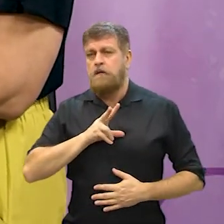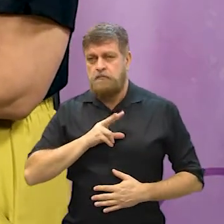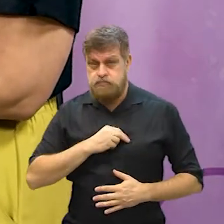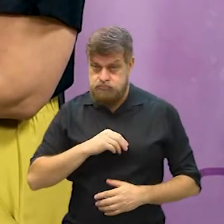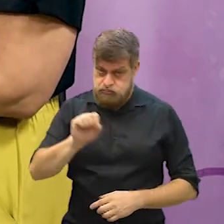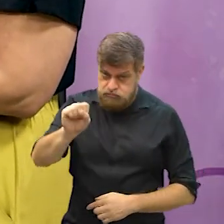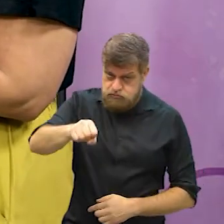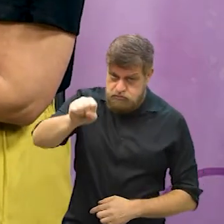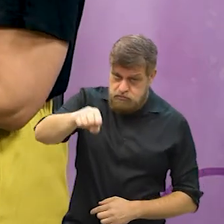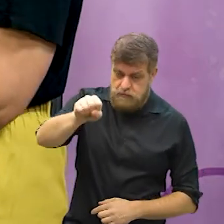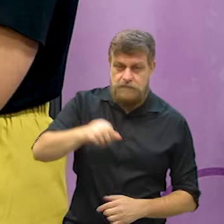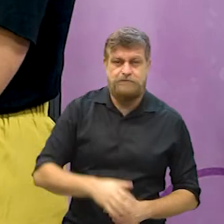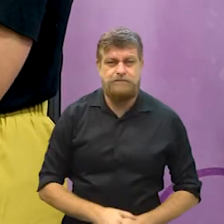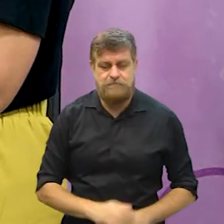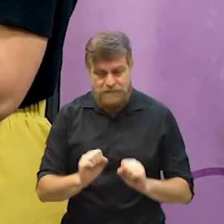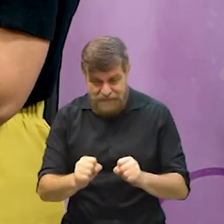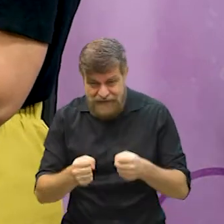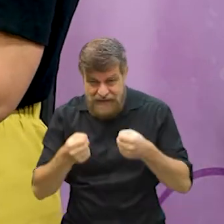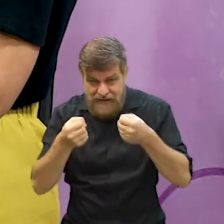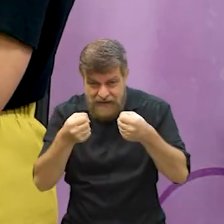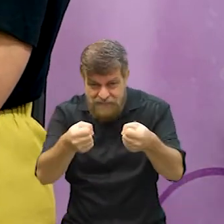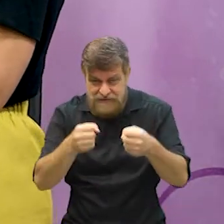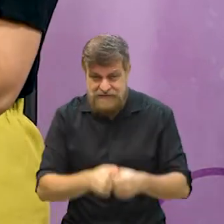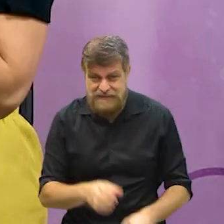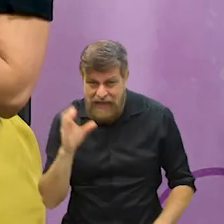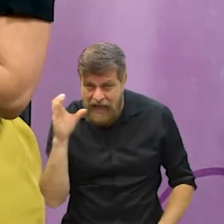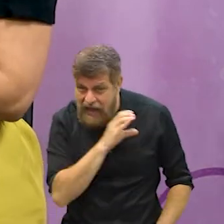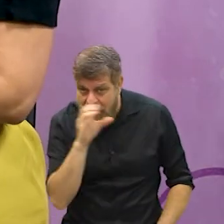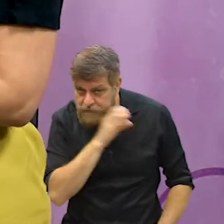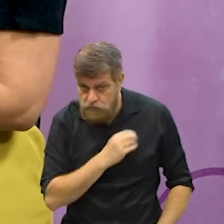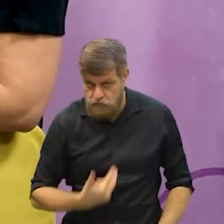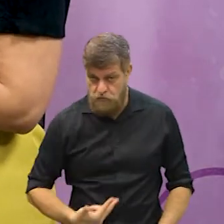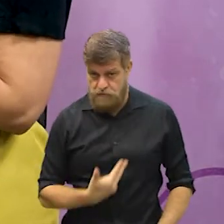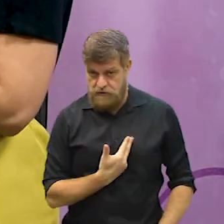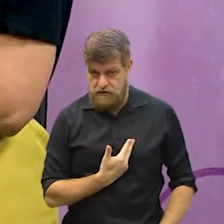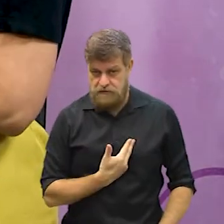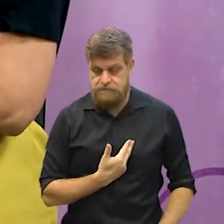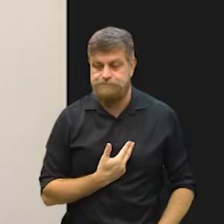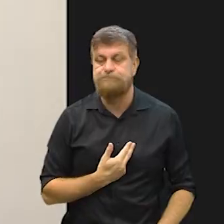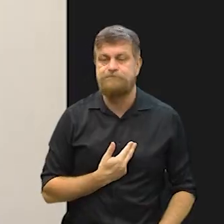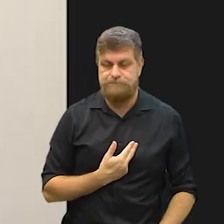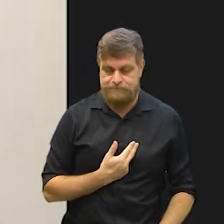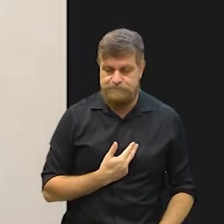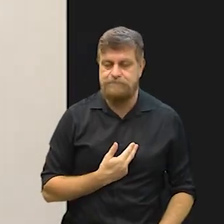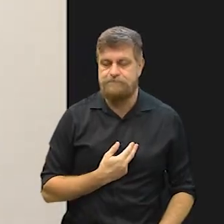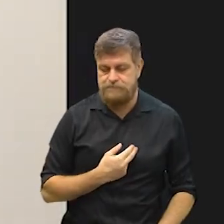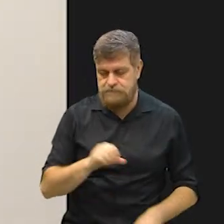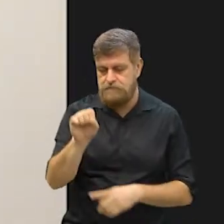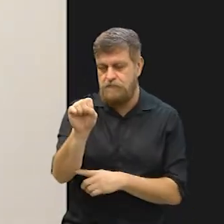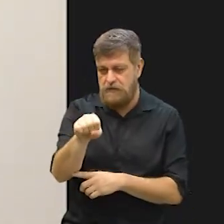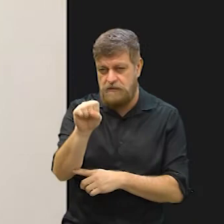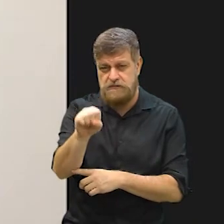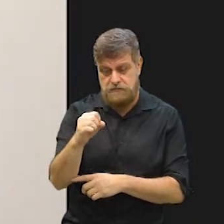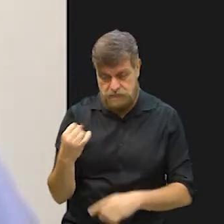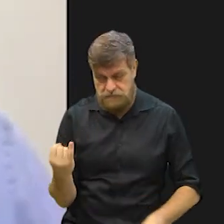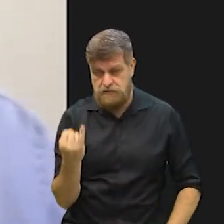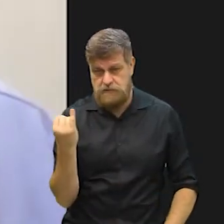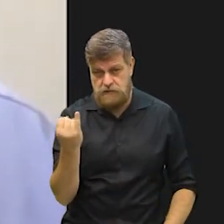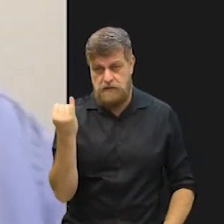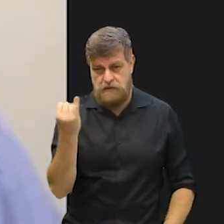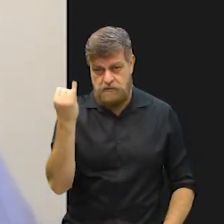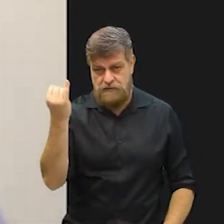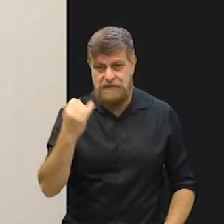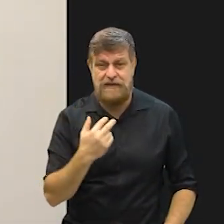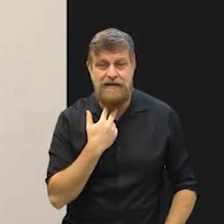sim. E só reforçando, ela precisa ser feita o quanto antes. Sim, por isso que é importante,